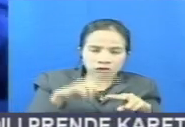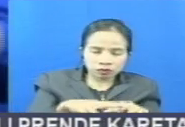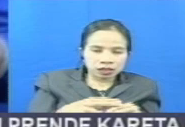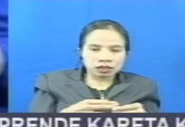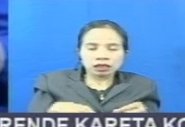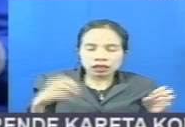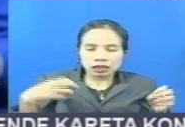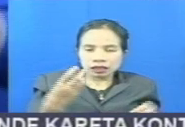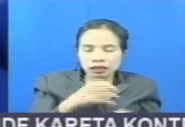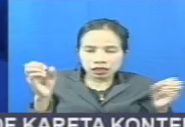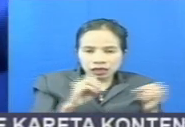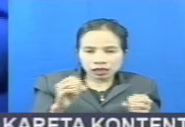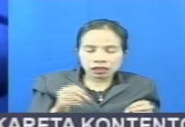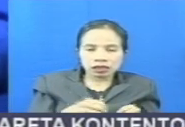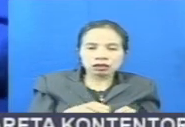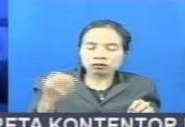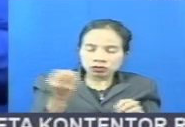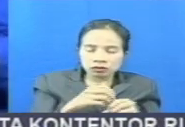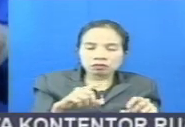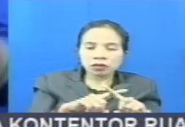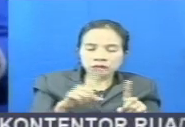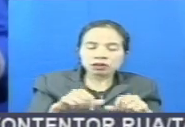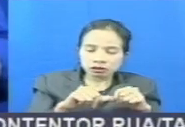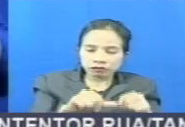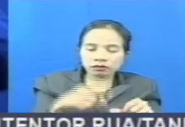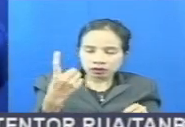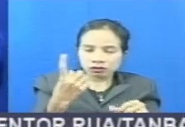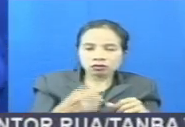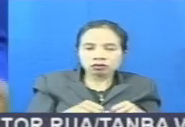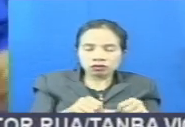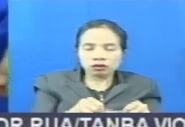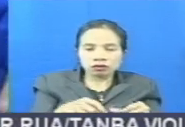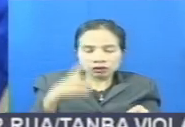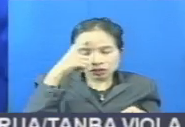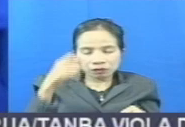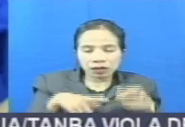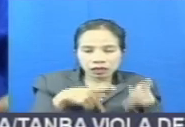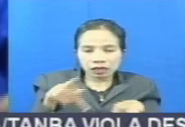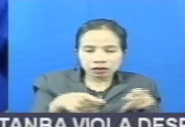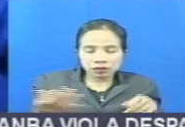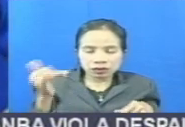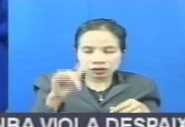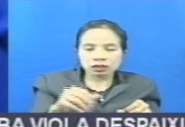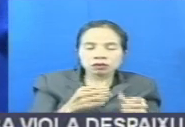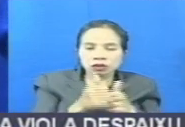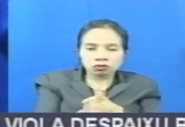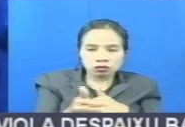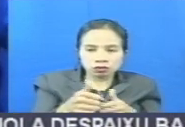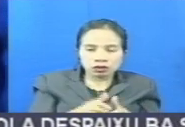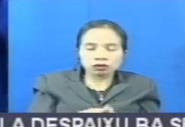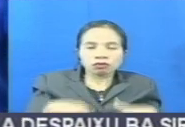e tem a opção selo, a não ser de continuar. Mas se, também a comunidade de Sira e Neva cumpre,